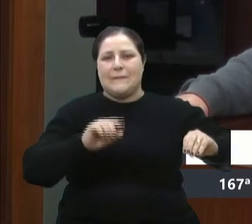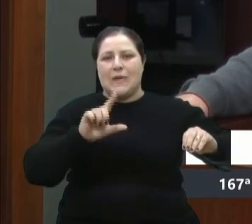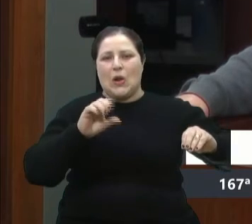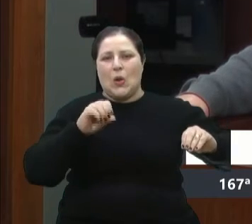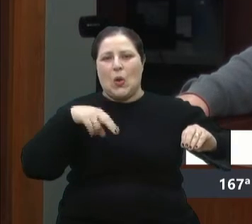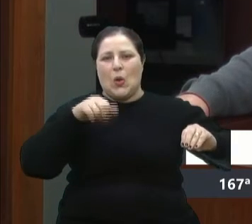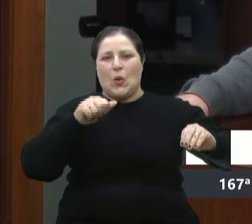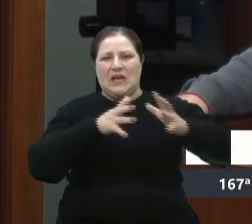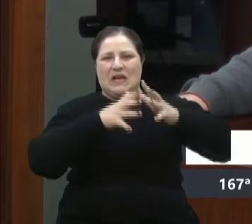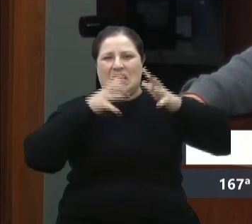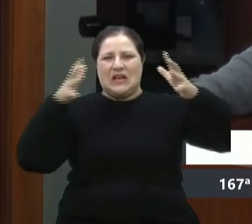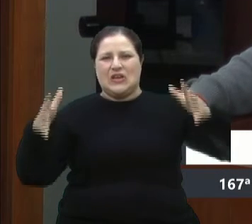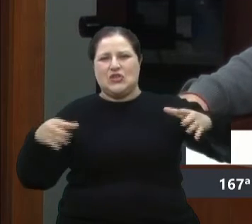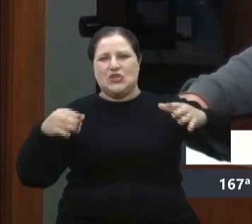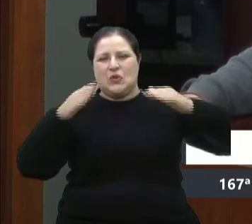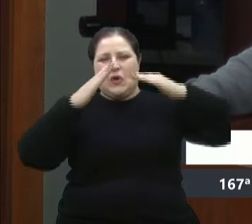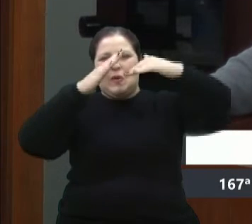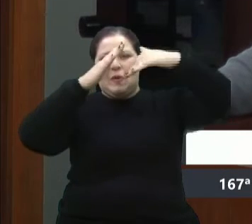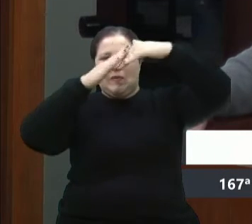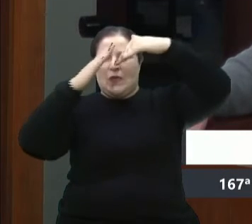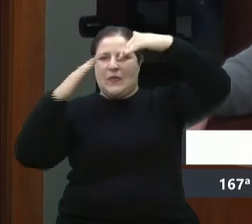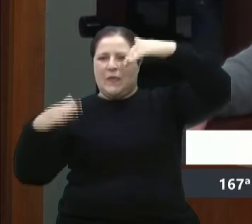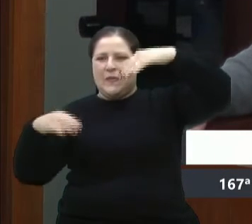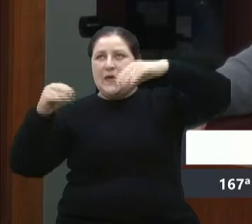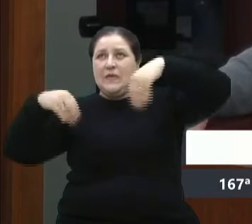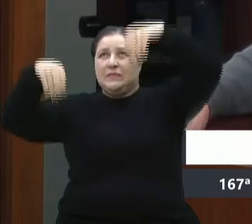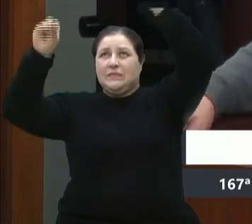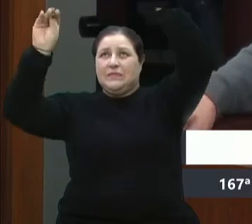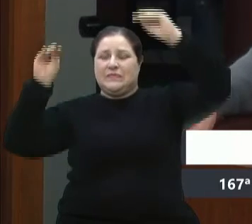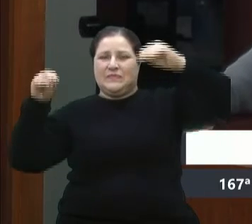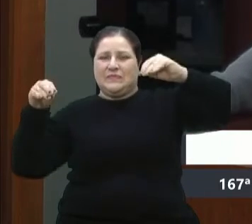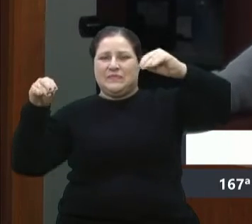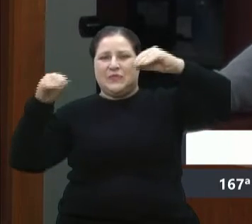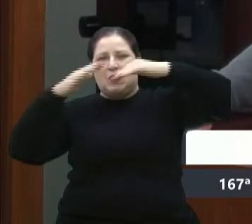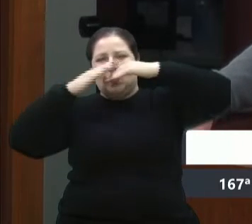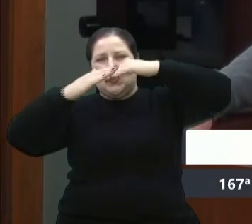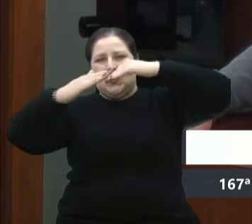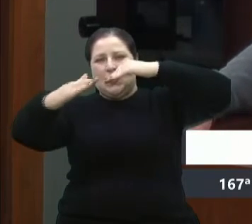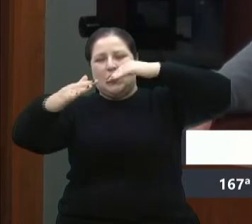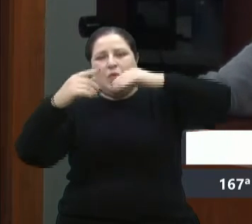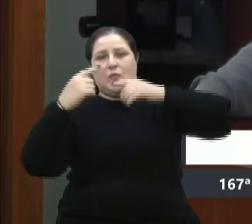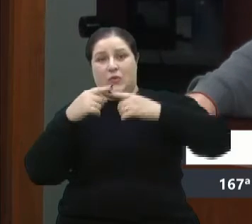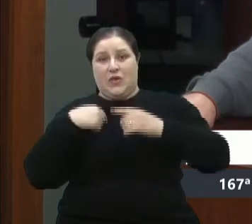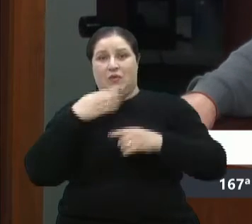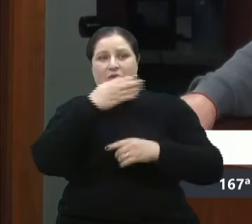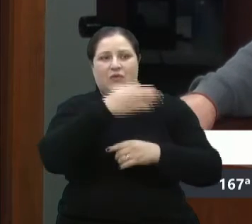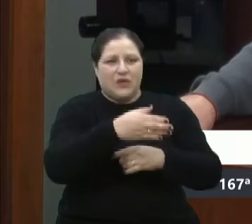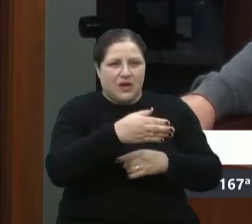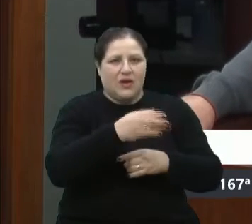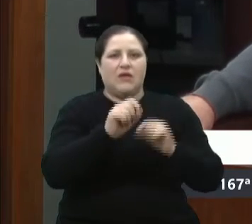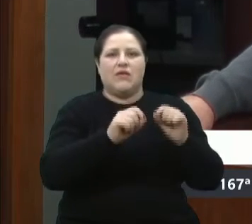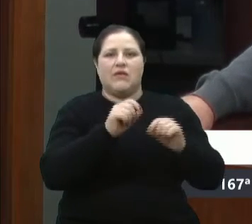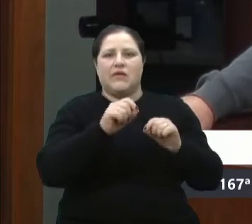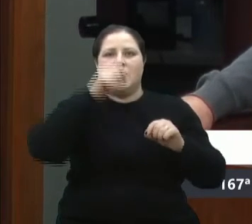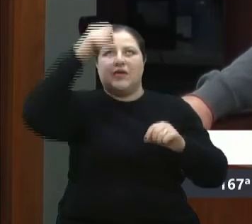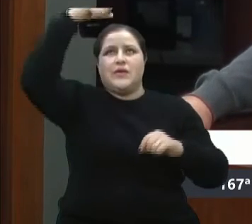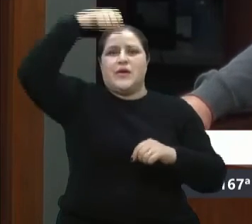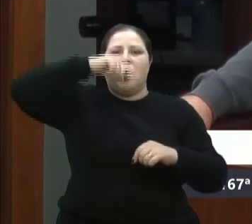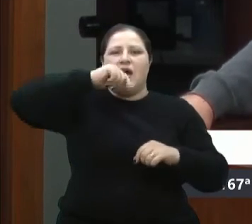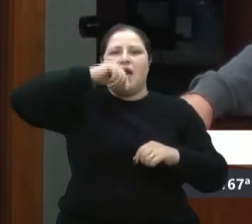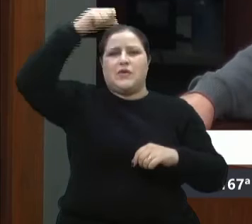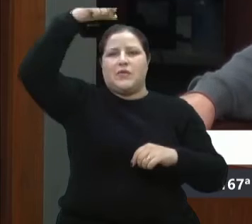de goteiras, né? Então, algumas coisas, a gente, sabendo a situação que está o nosso povo, a questão da dificuldade